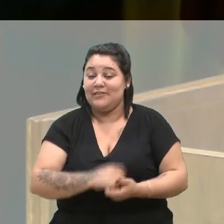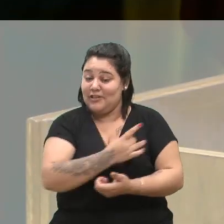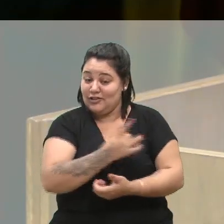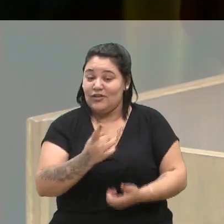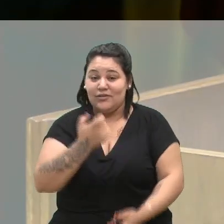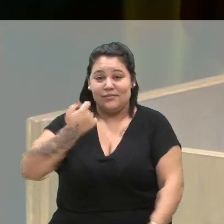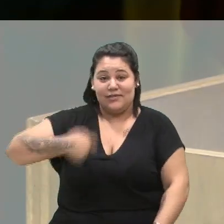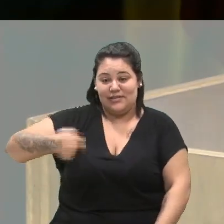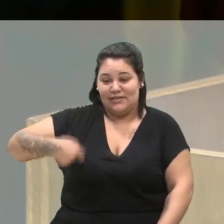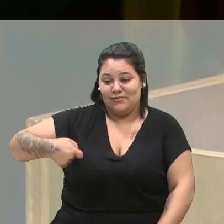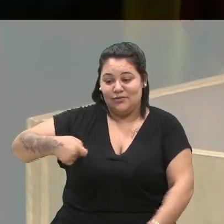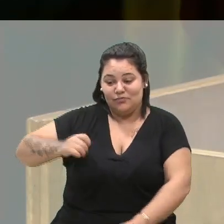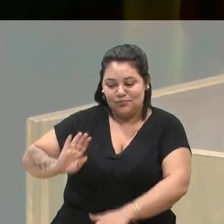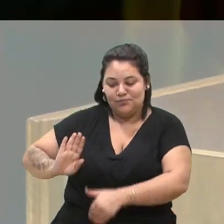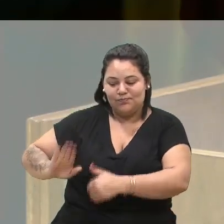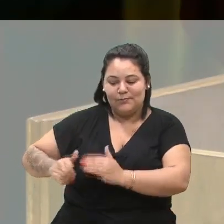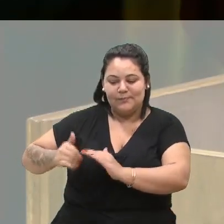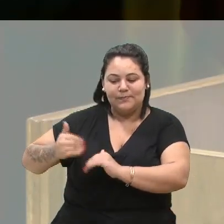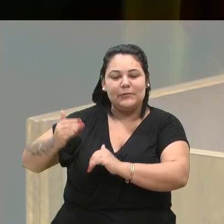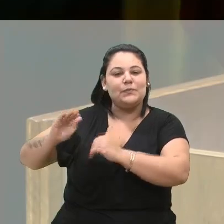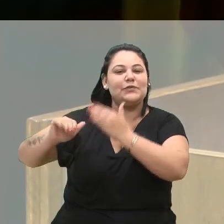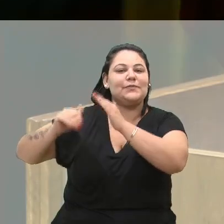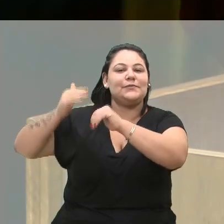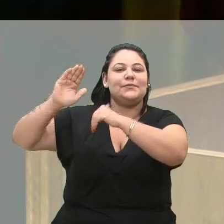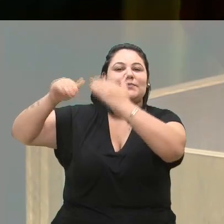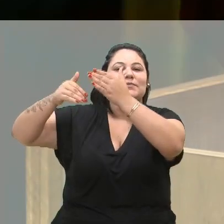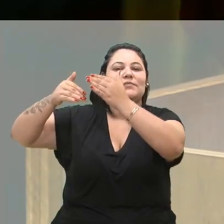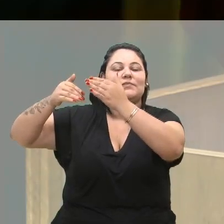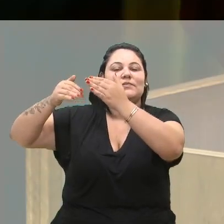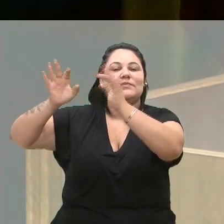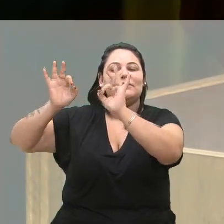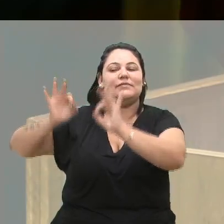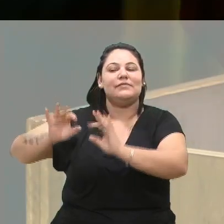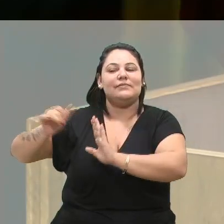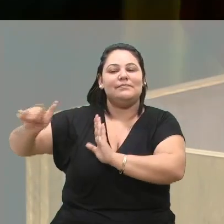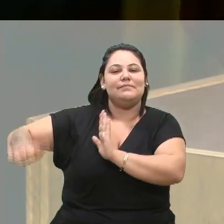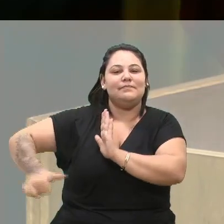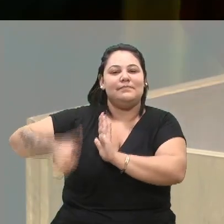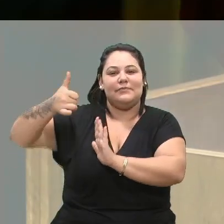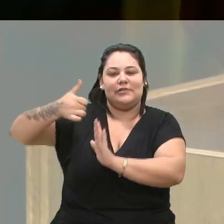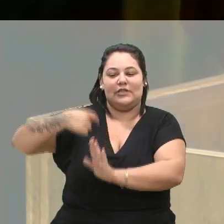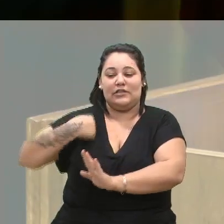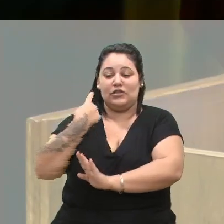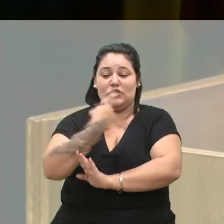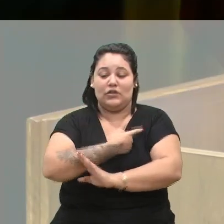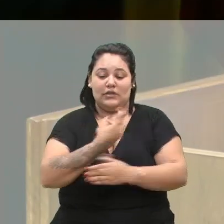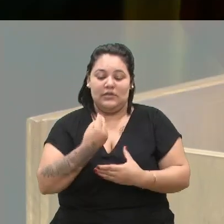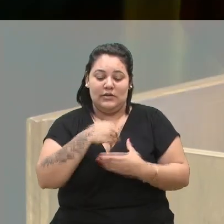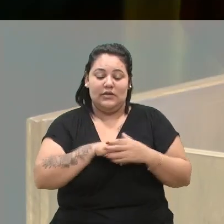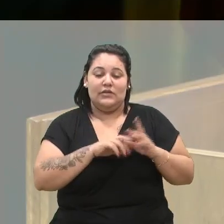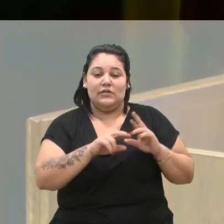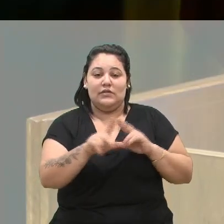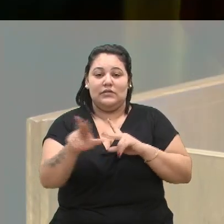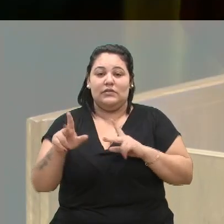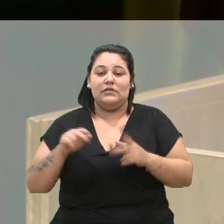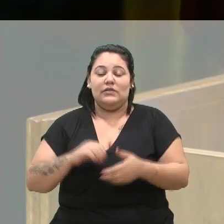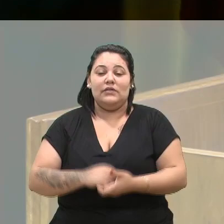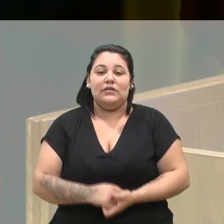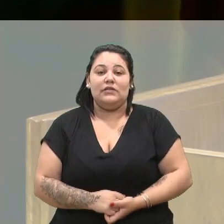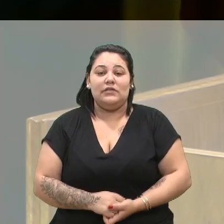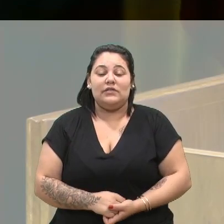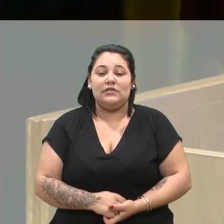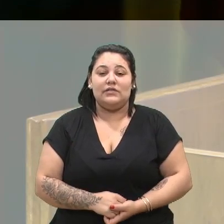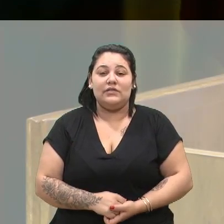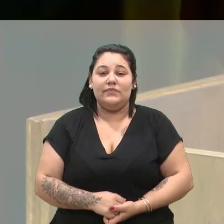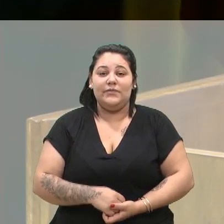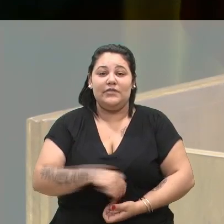que evoluir, melhorar, aperfeiçoar nas nossas diferenças. Milton Santos,